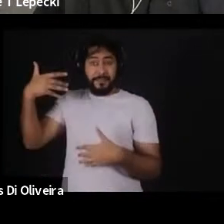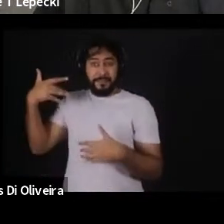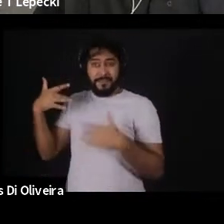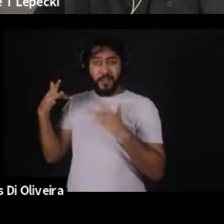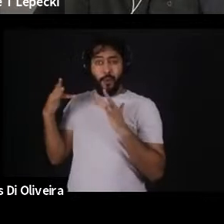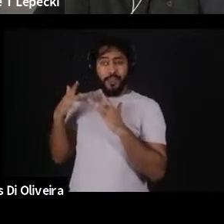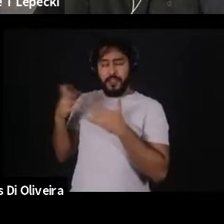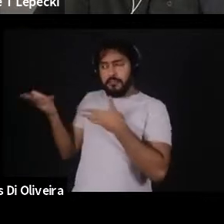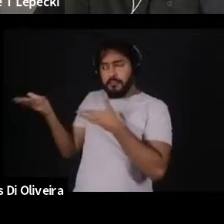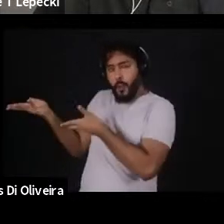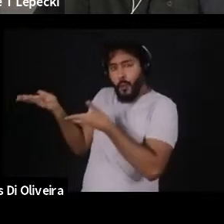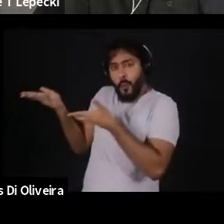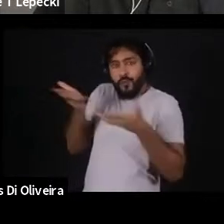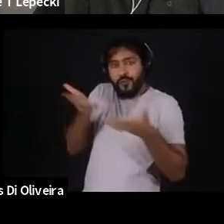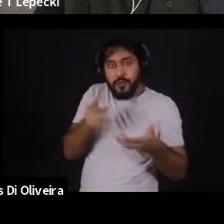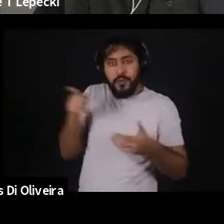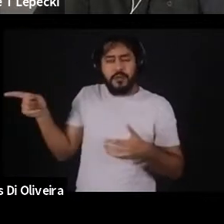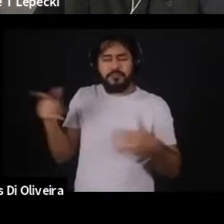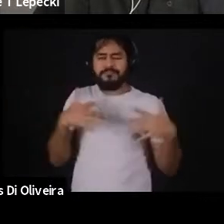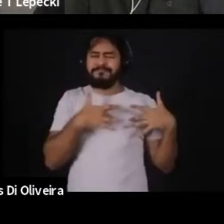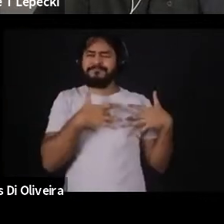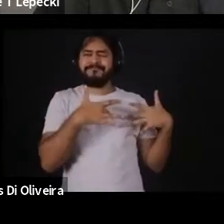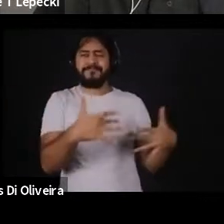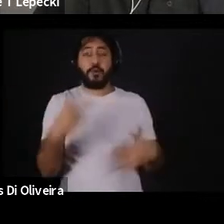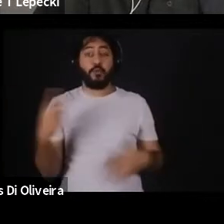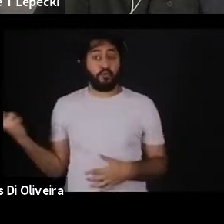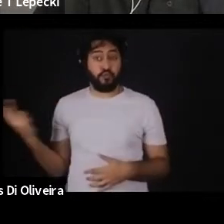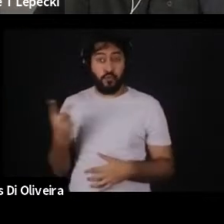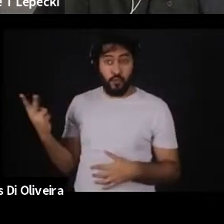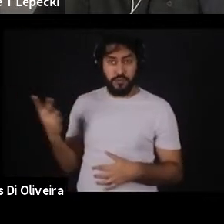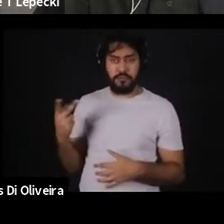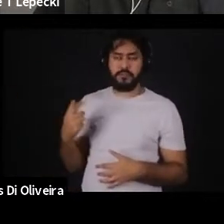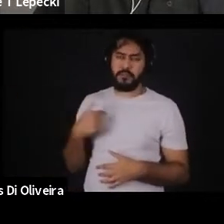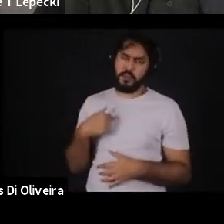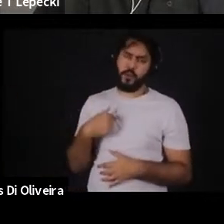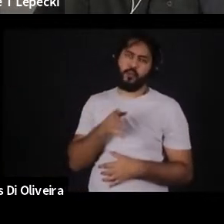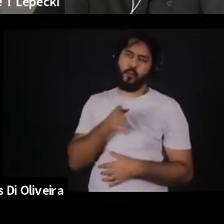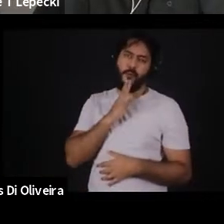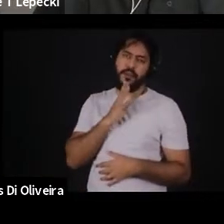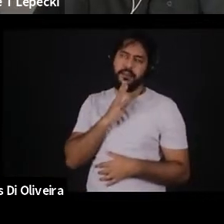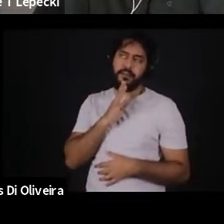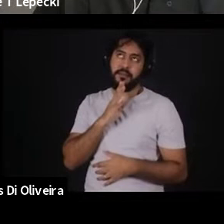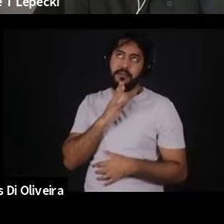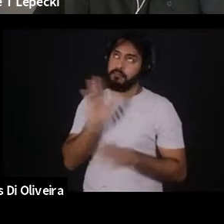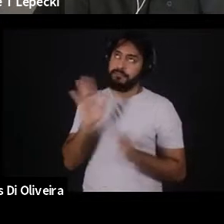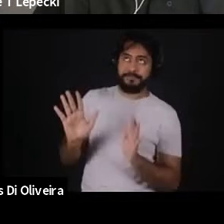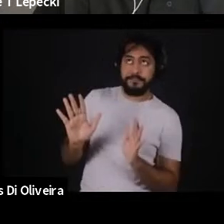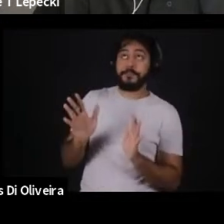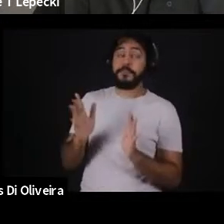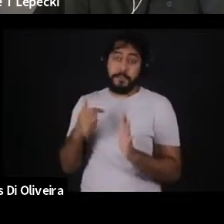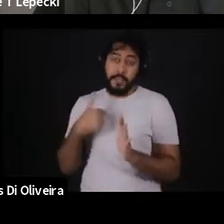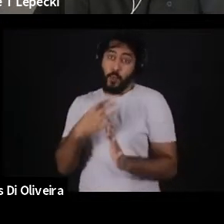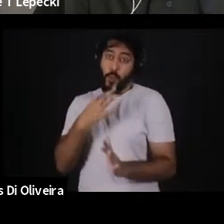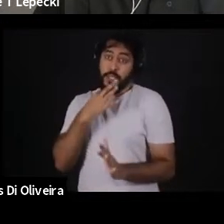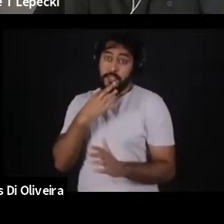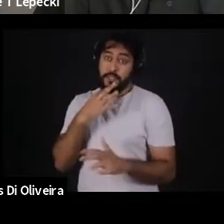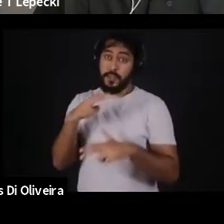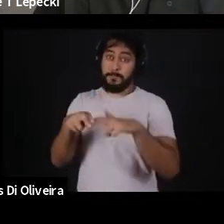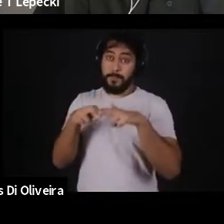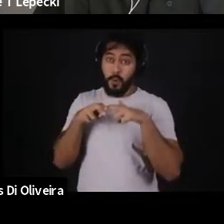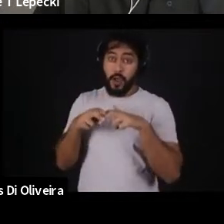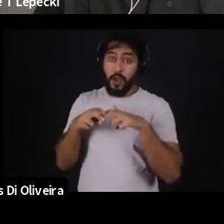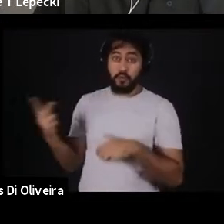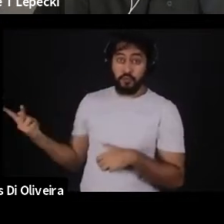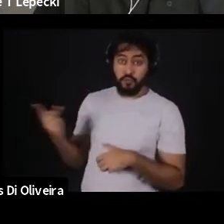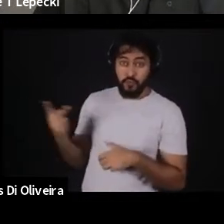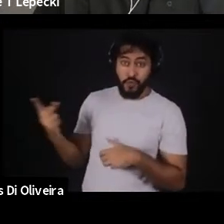convite. São artistas que eu conheci durante esse... Quer dizer, eu conheci por ocasião da residência deles num espaço